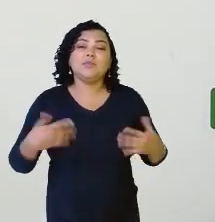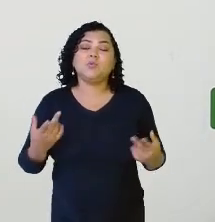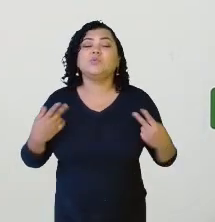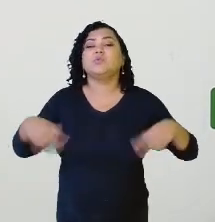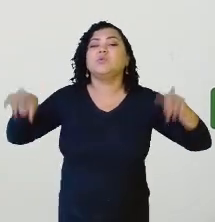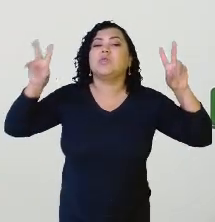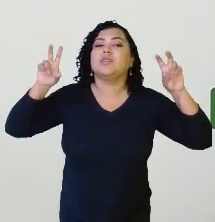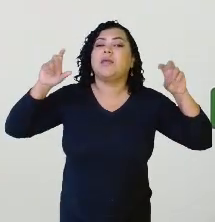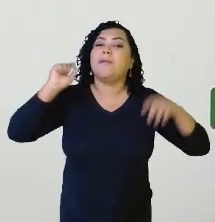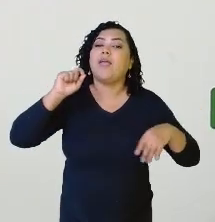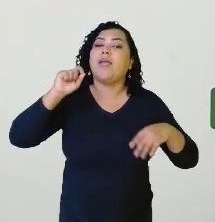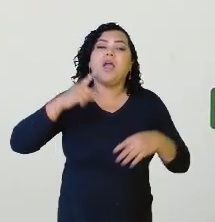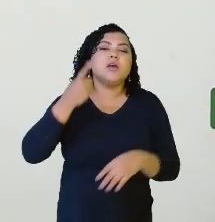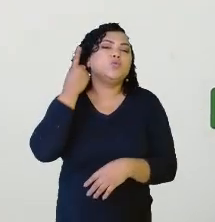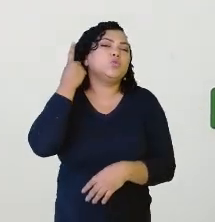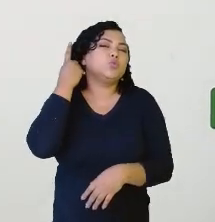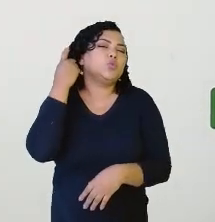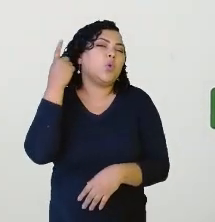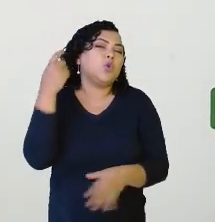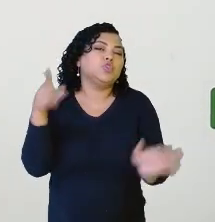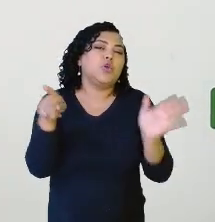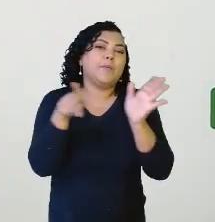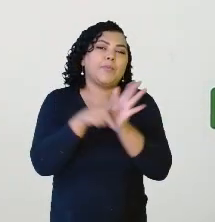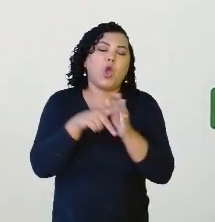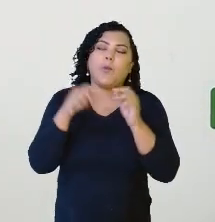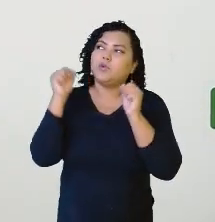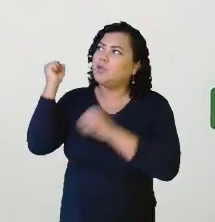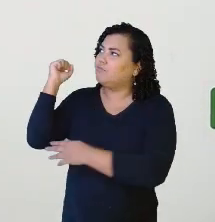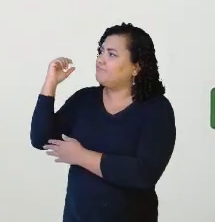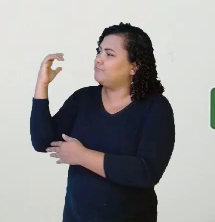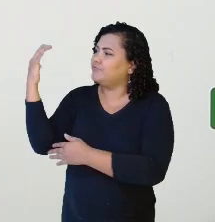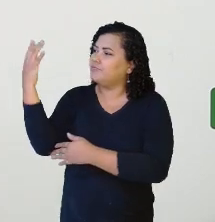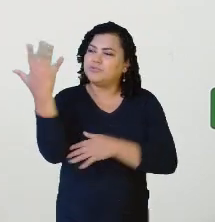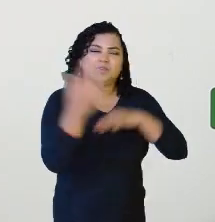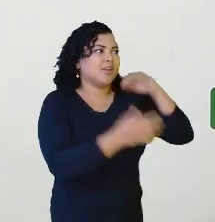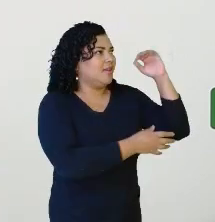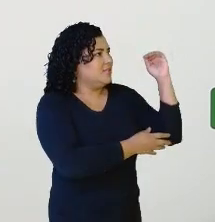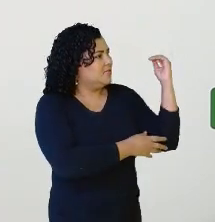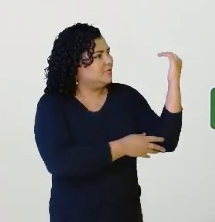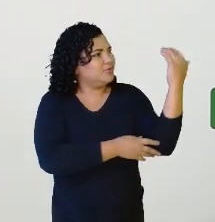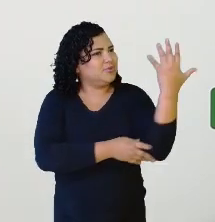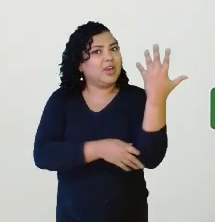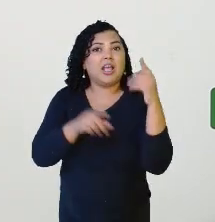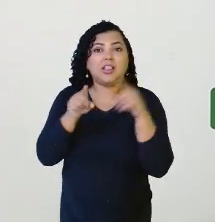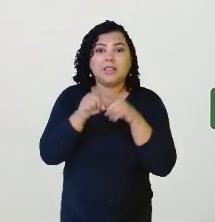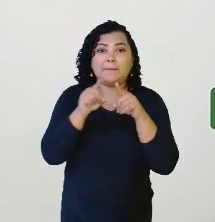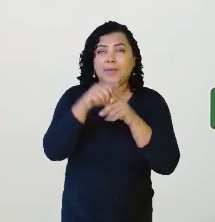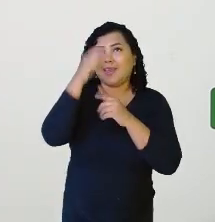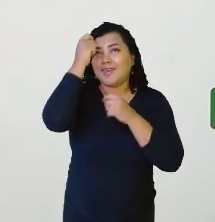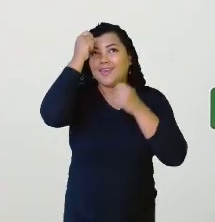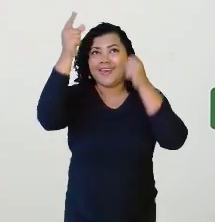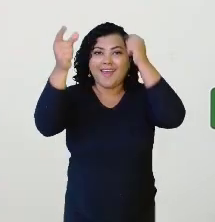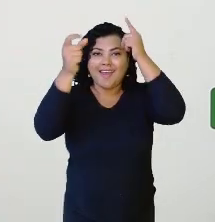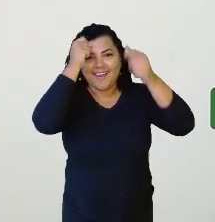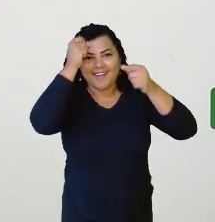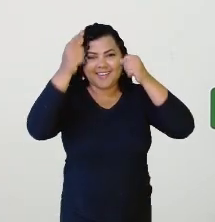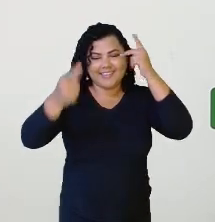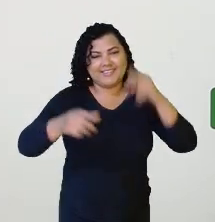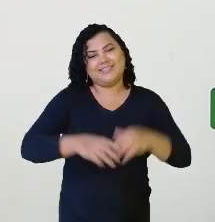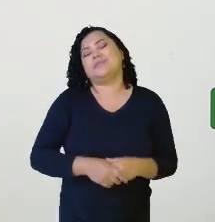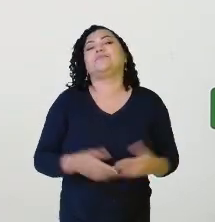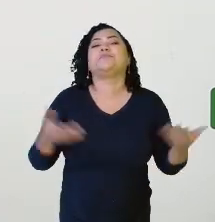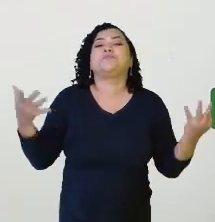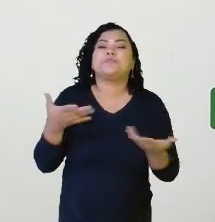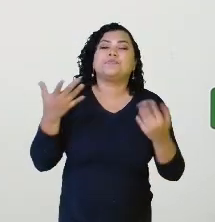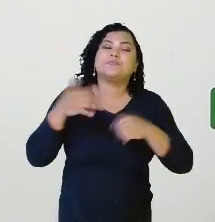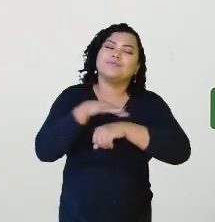sons. Sons da natureza à criatividade. Então, hoje na nossa aula, a gente vai comentar um pouquinho sobre cada